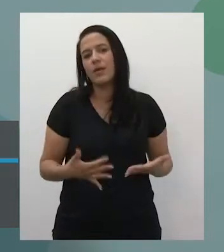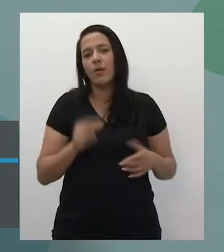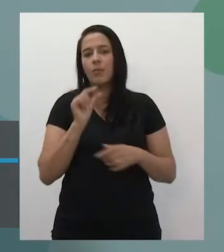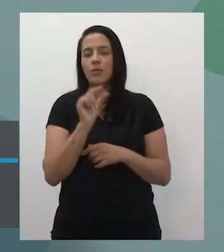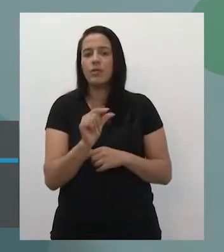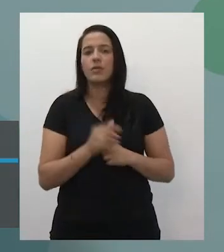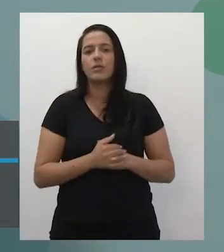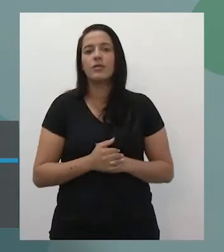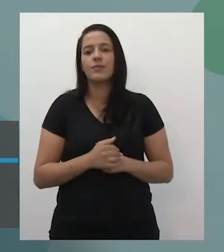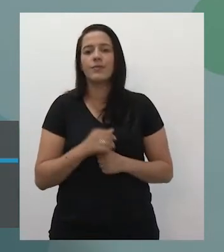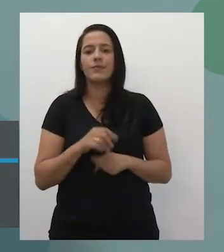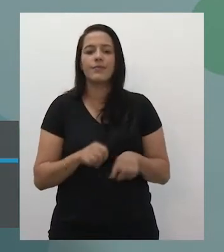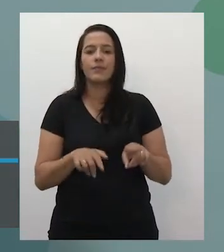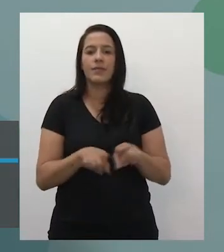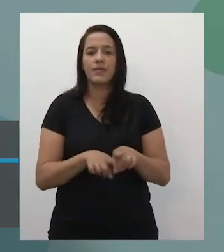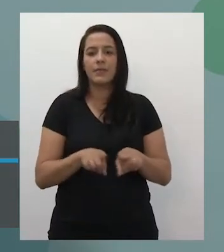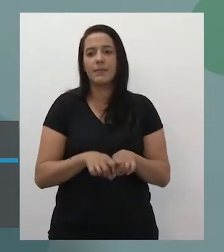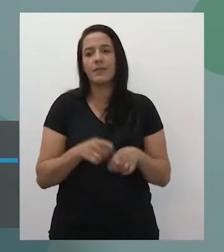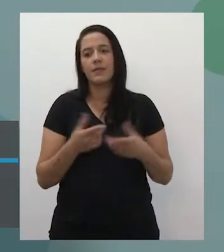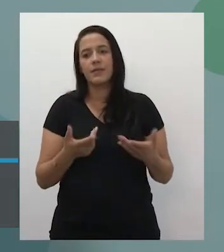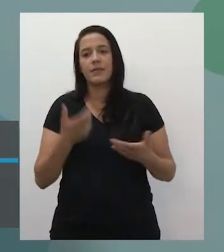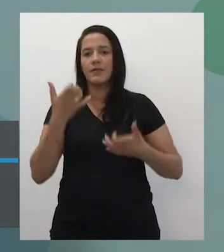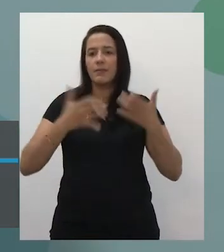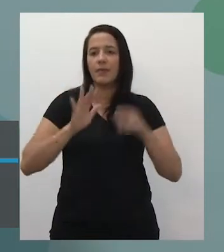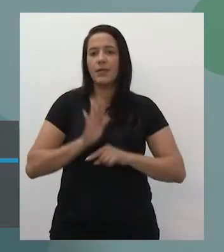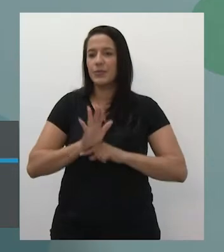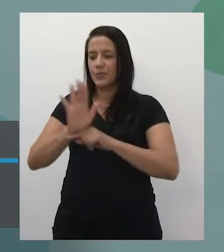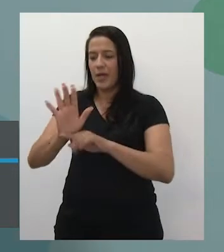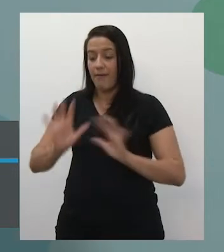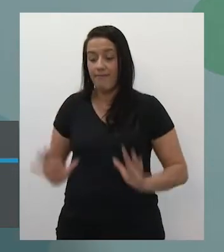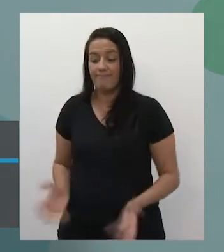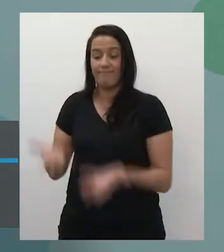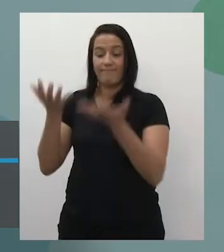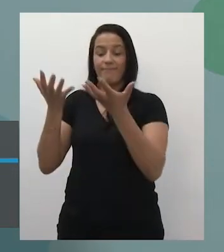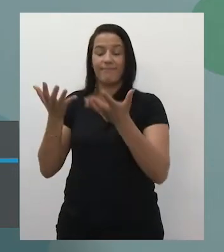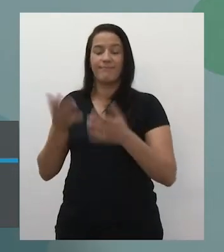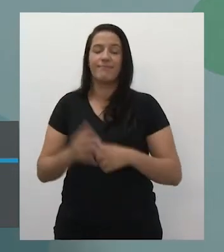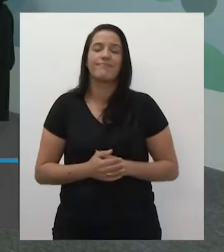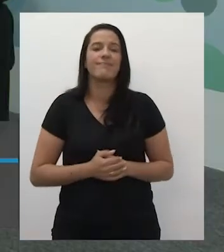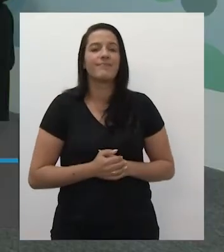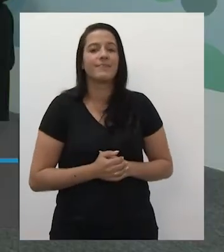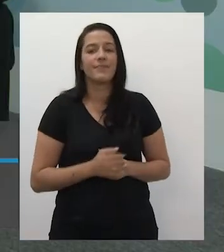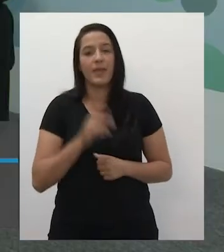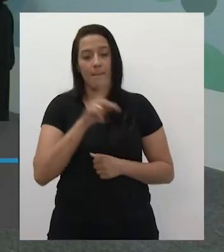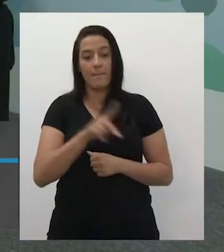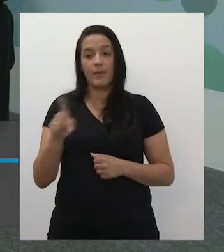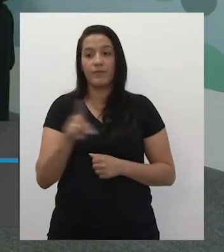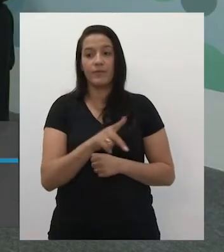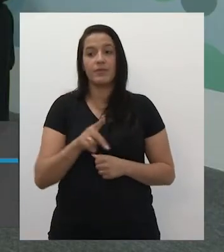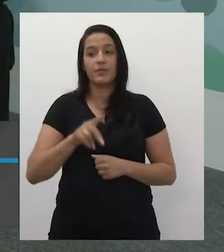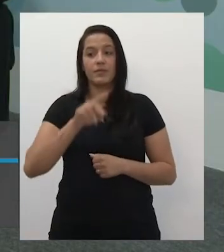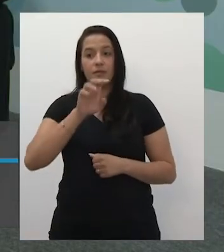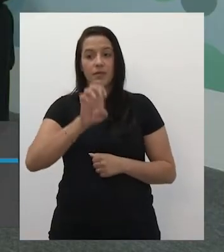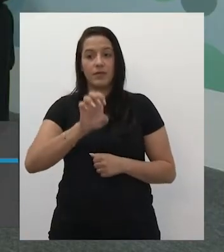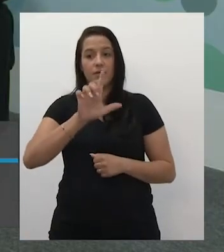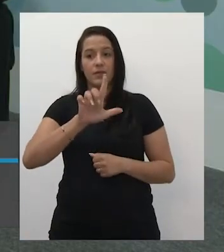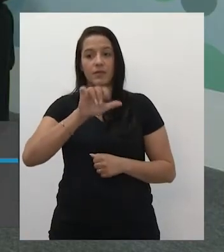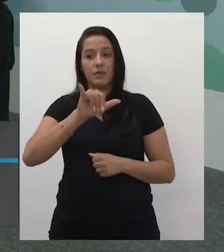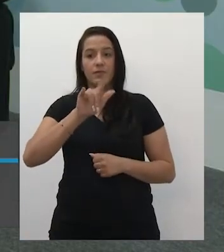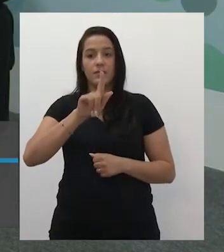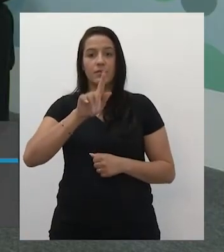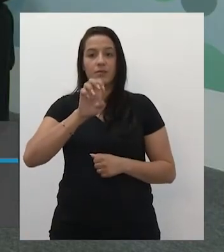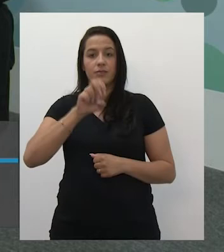ela costuma fazer listas também para essa organização, né, assim como também foi indicado aqui, mas ela tem dificuldade de seguir